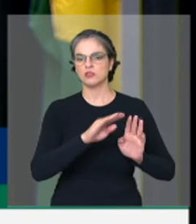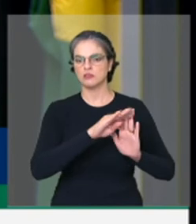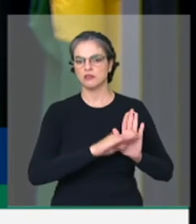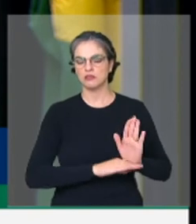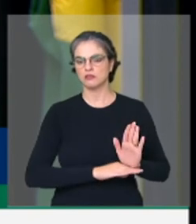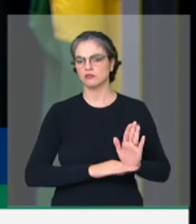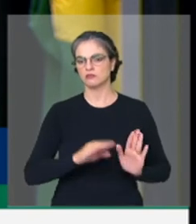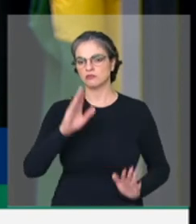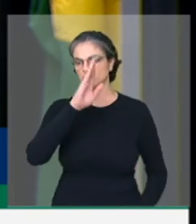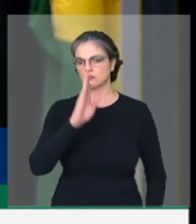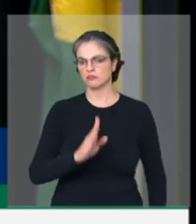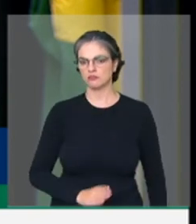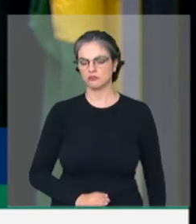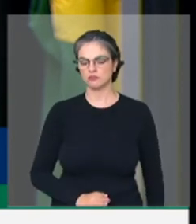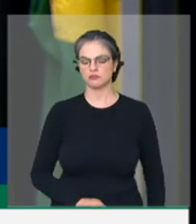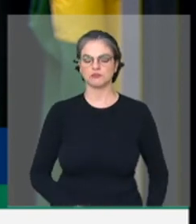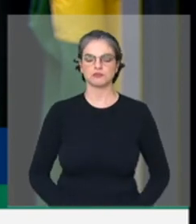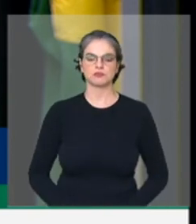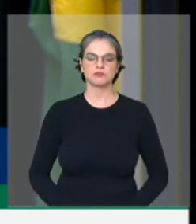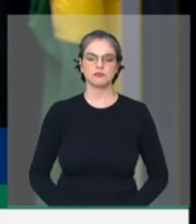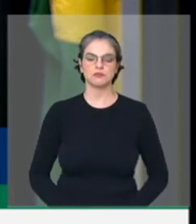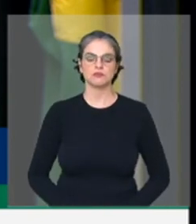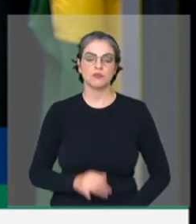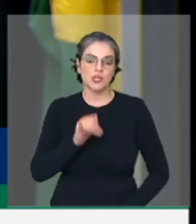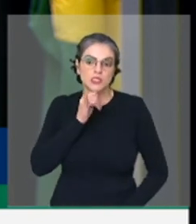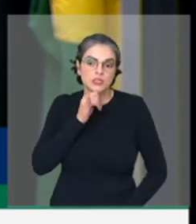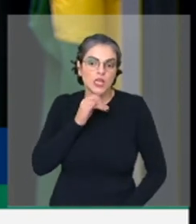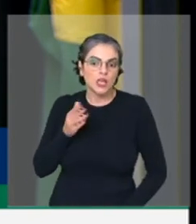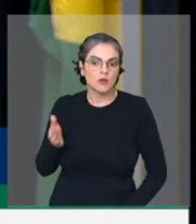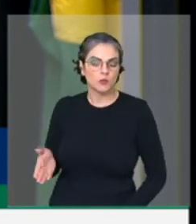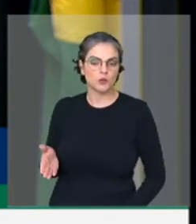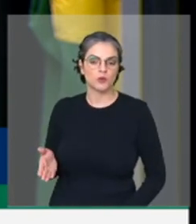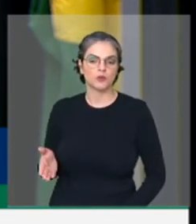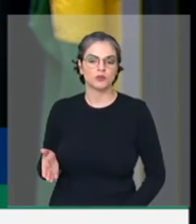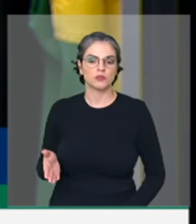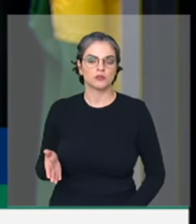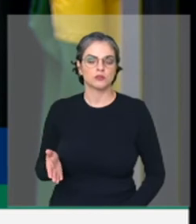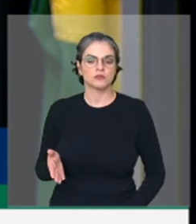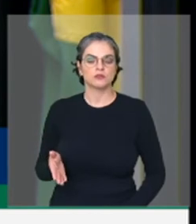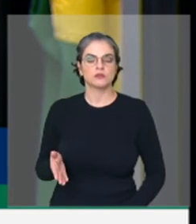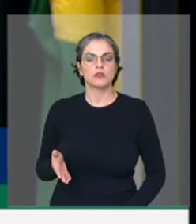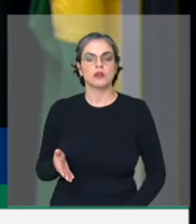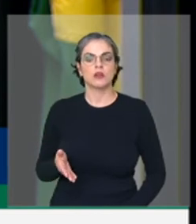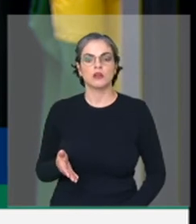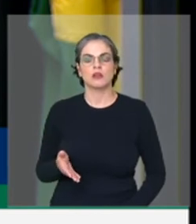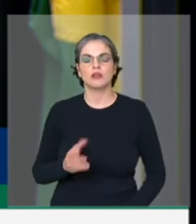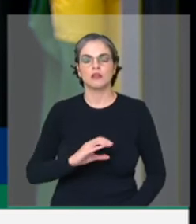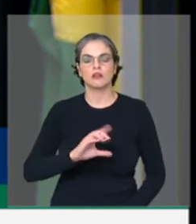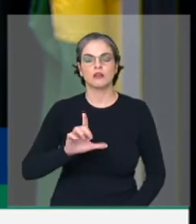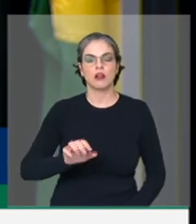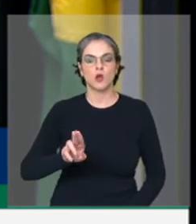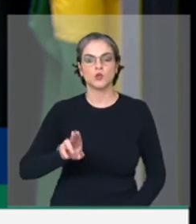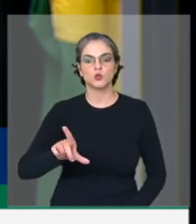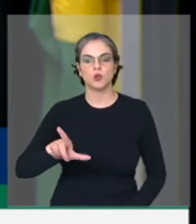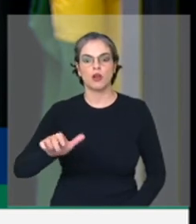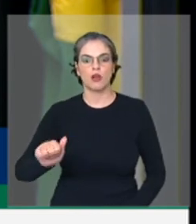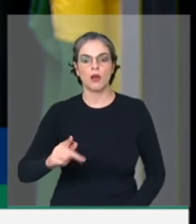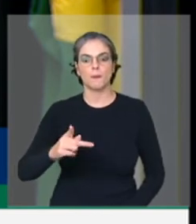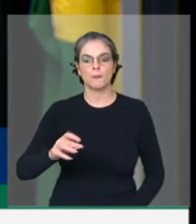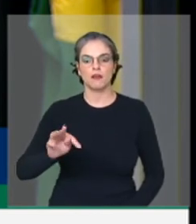Estado democrático de direito, tais como a extinção das cláusulas pétreas e a independência